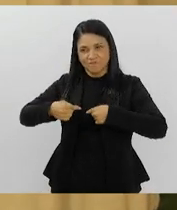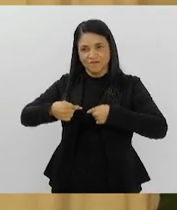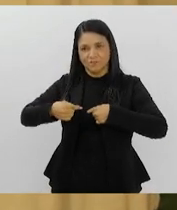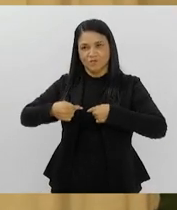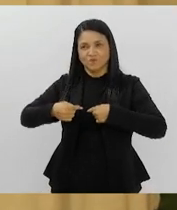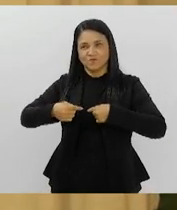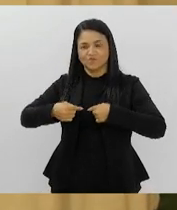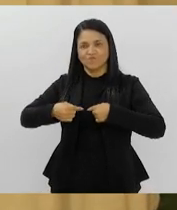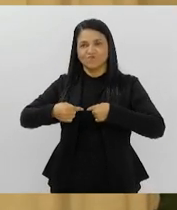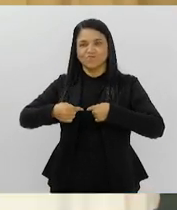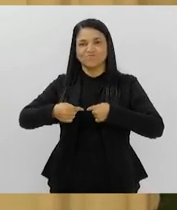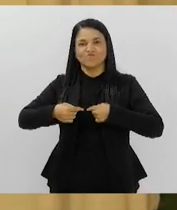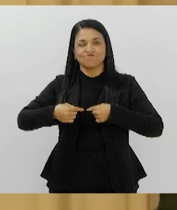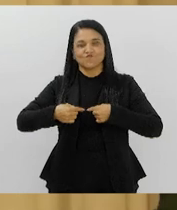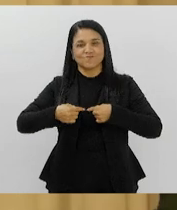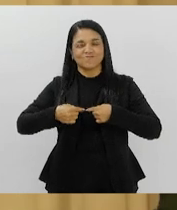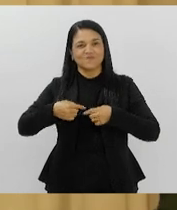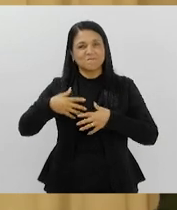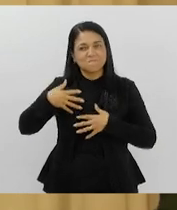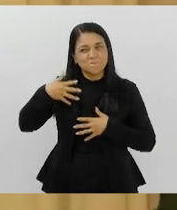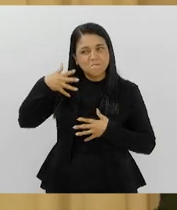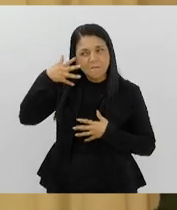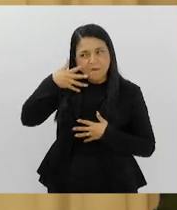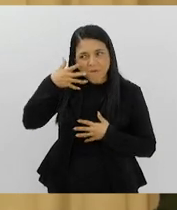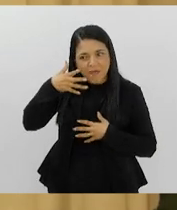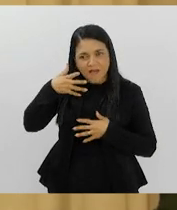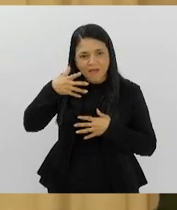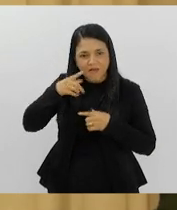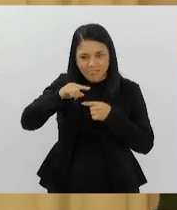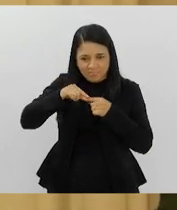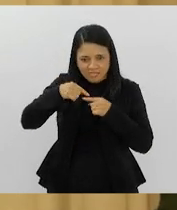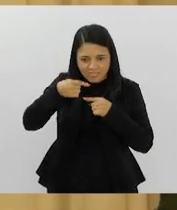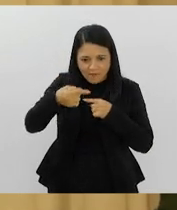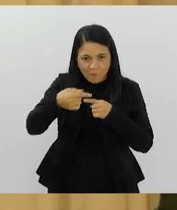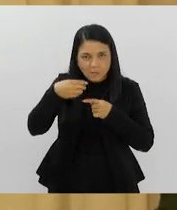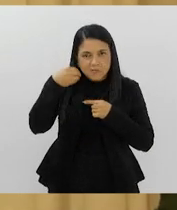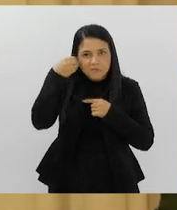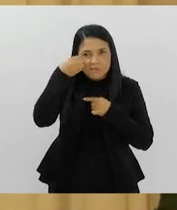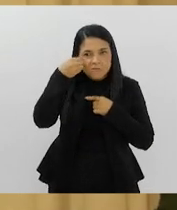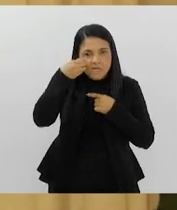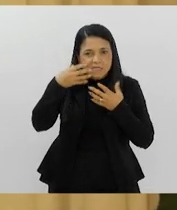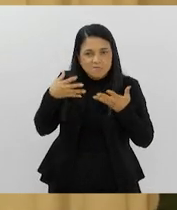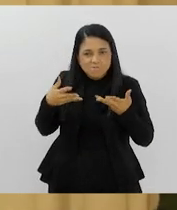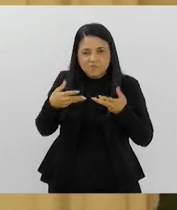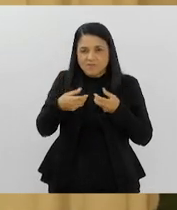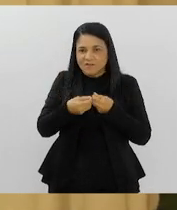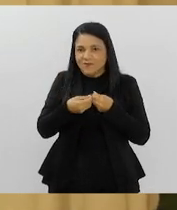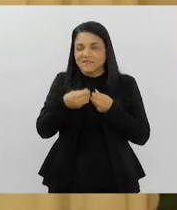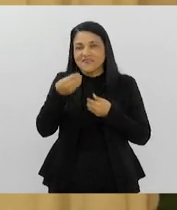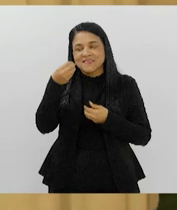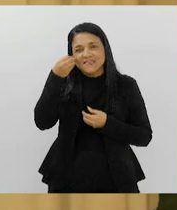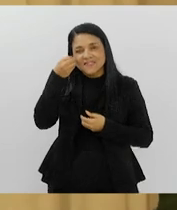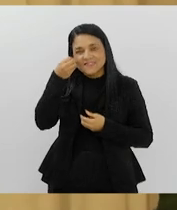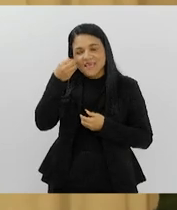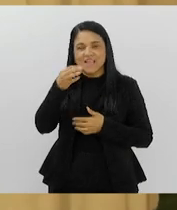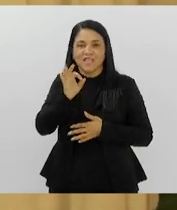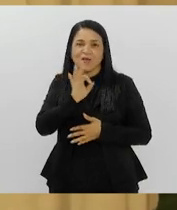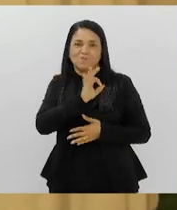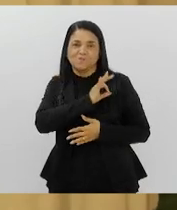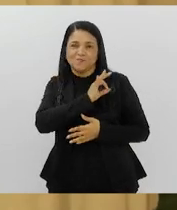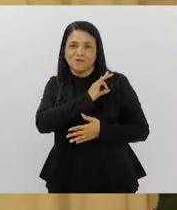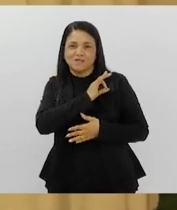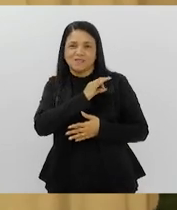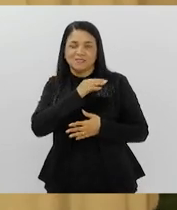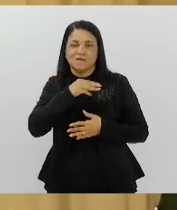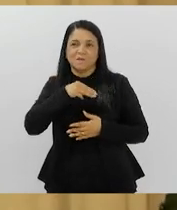comandante. Falar depois de tanta gente aqui, depois de tantas experiências fantásticas e depois de atestar mais uma vez que a Polícia Militar calça